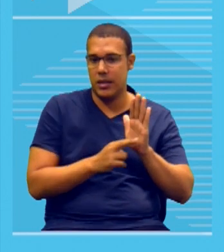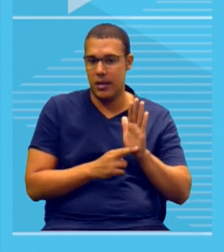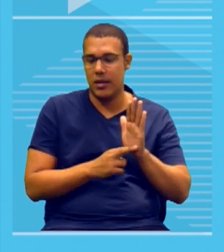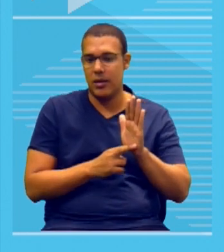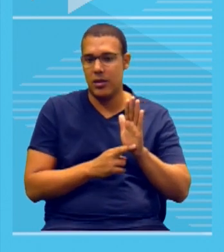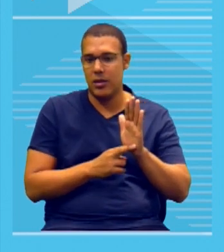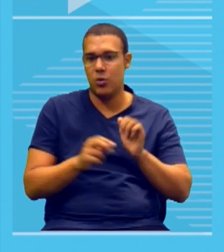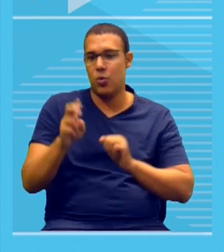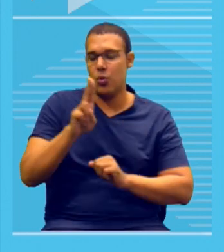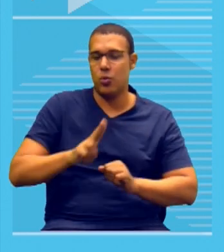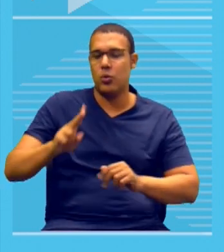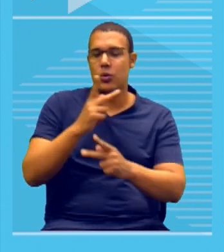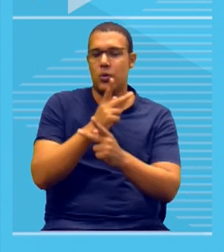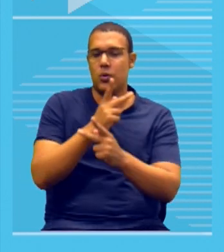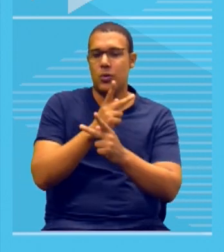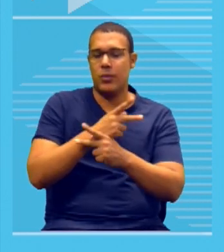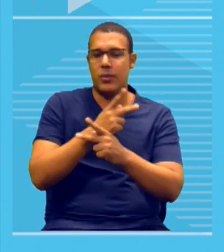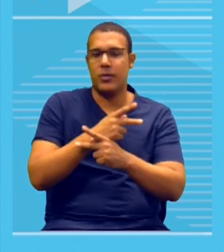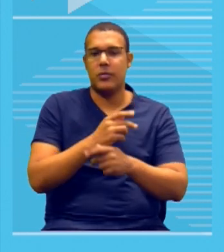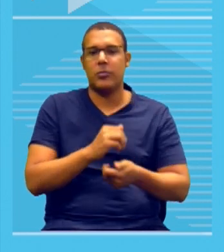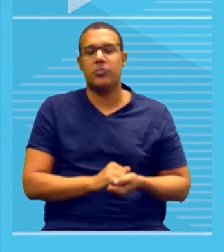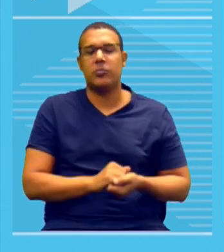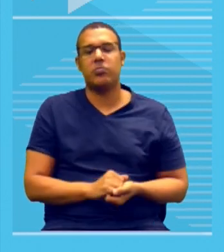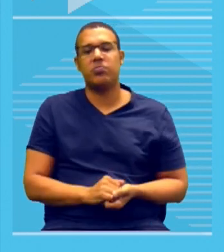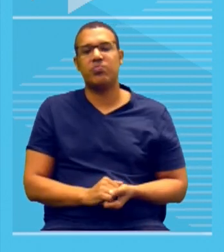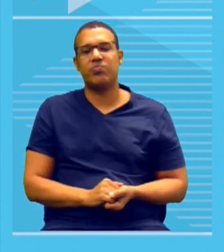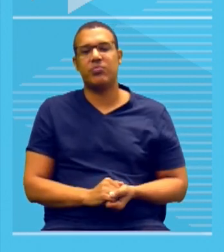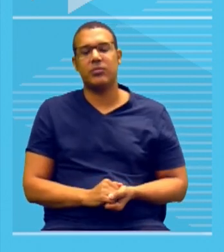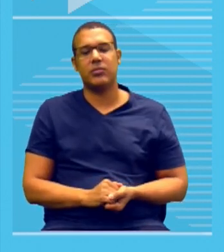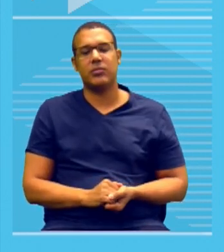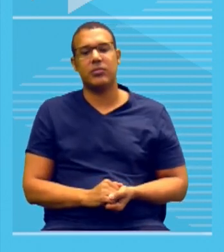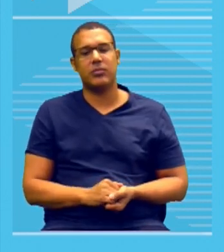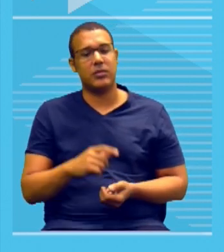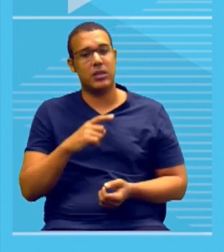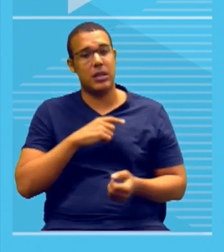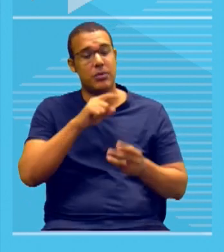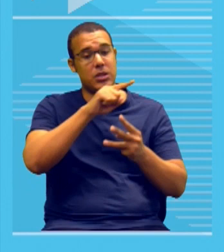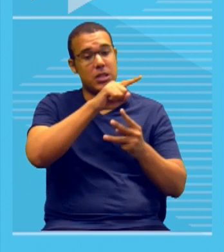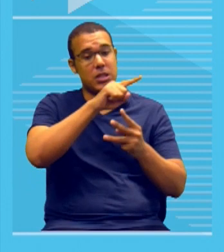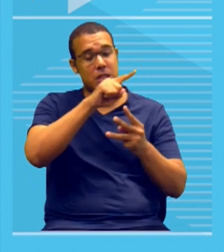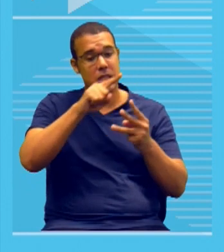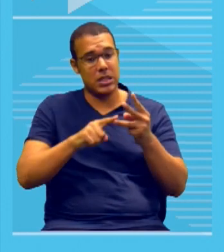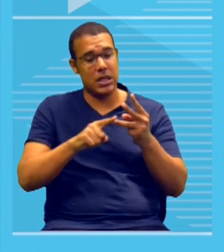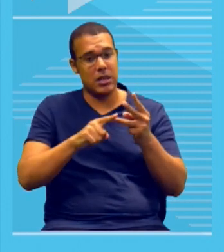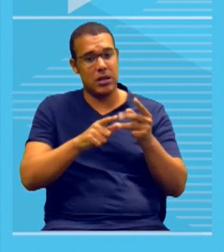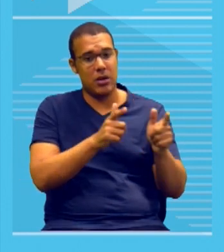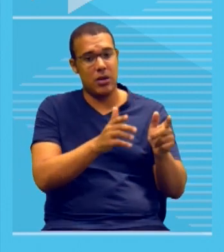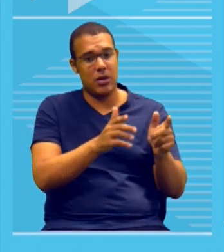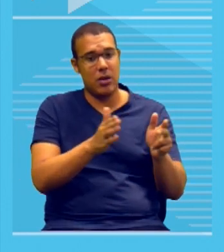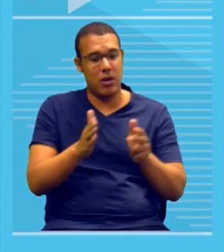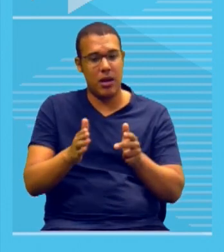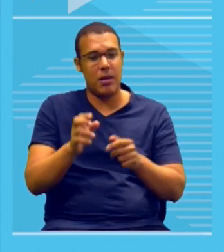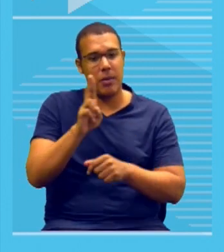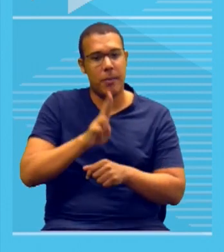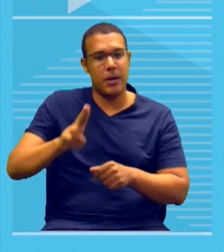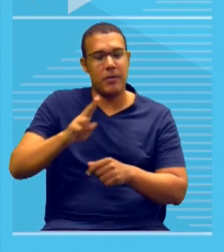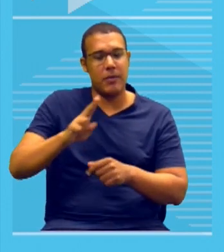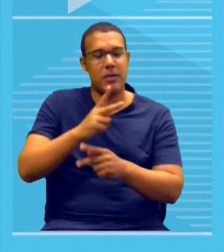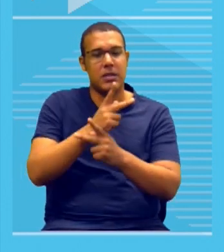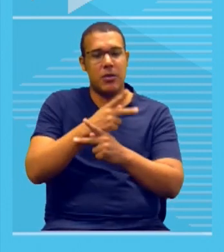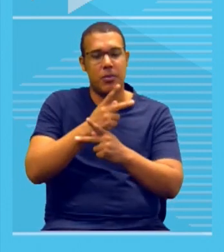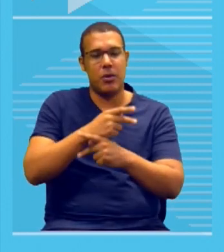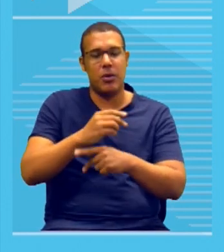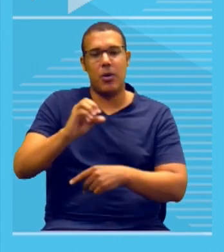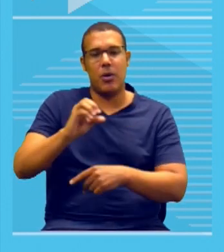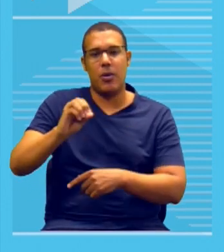colocação pronominal existem três posições para você utilizar um pronome oblíquo